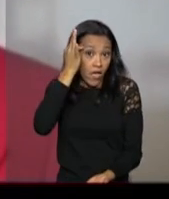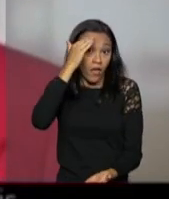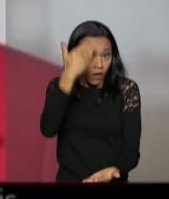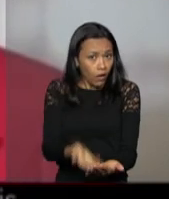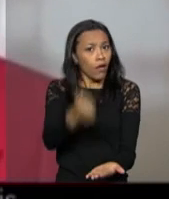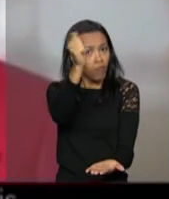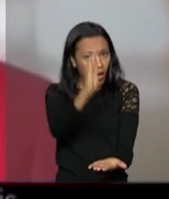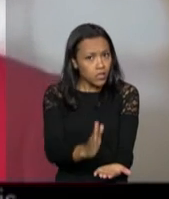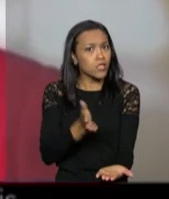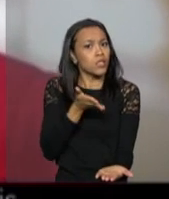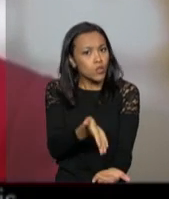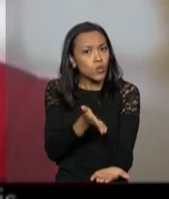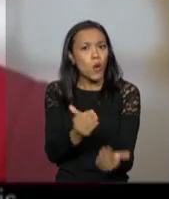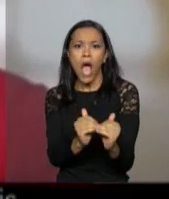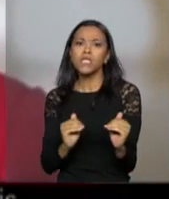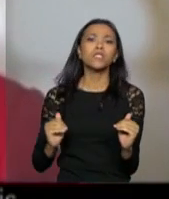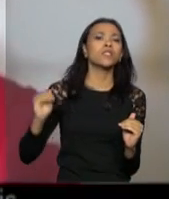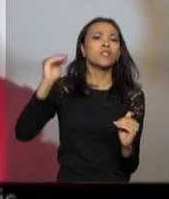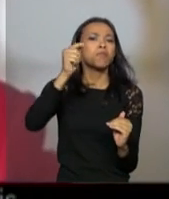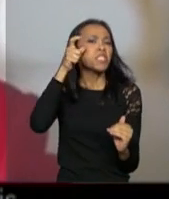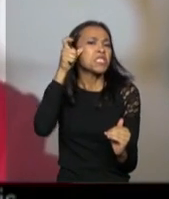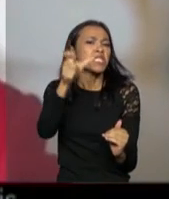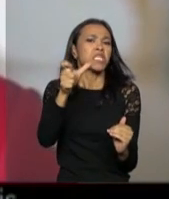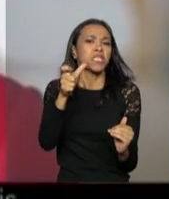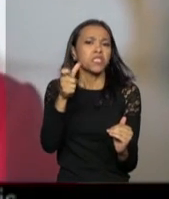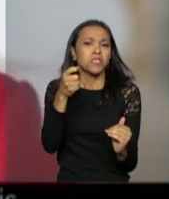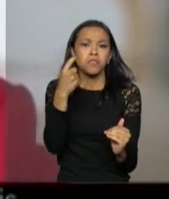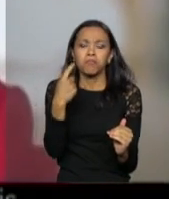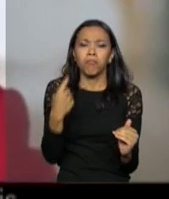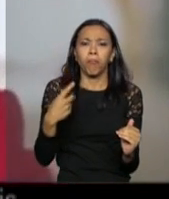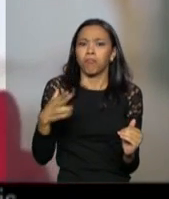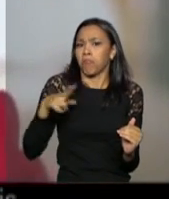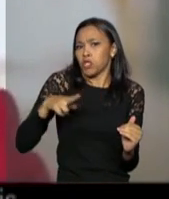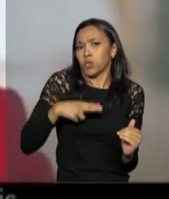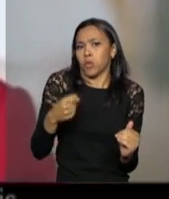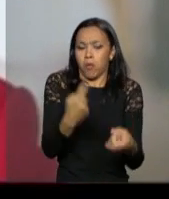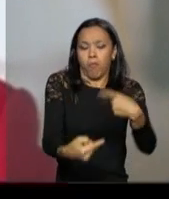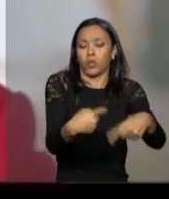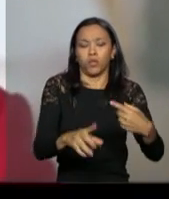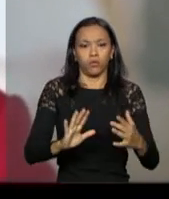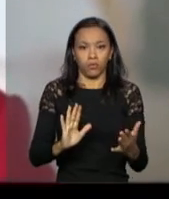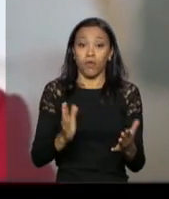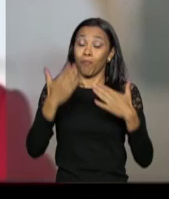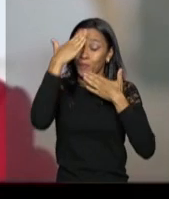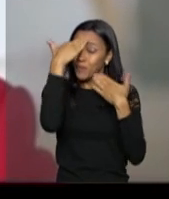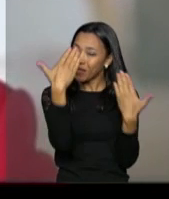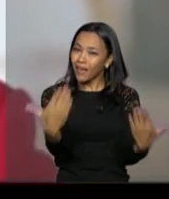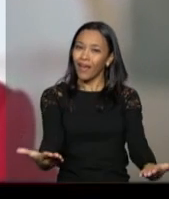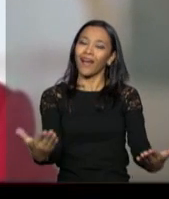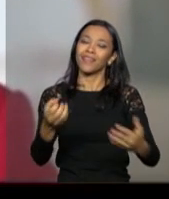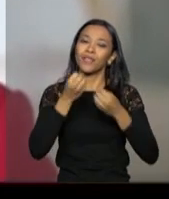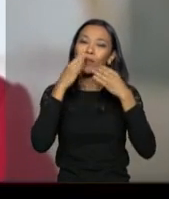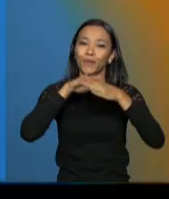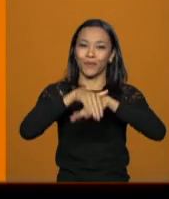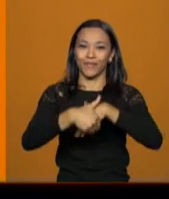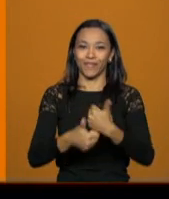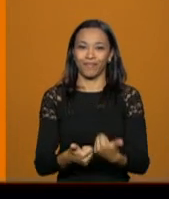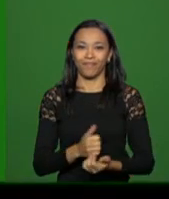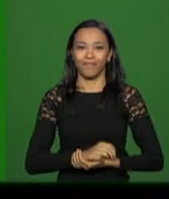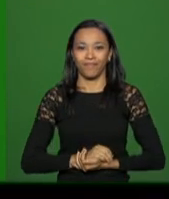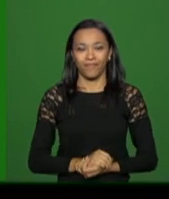Brasil acima dos nossos interesses políticos ou pessoais. Muito obrigada e boa noite.